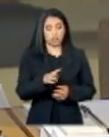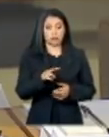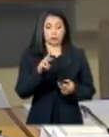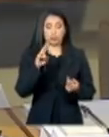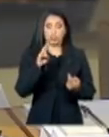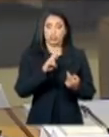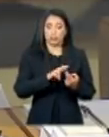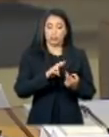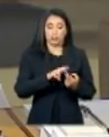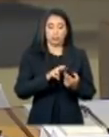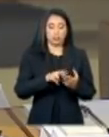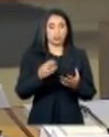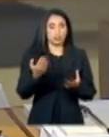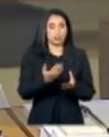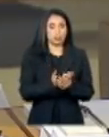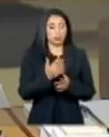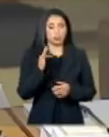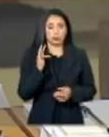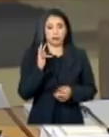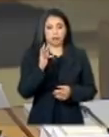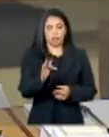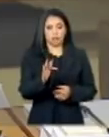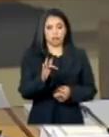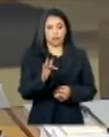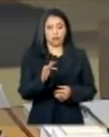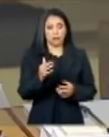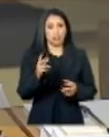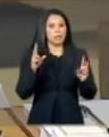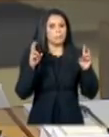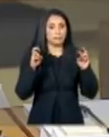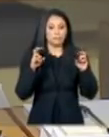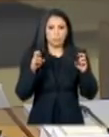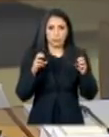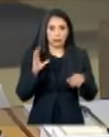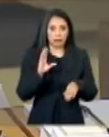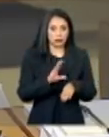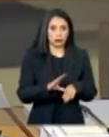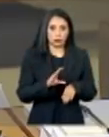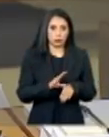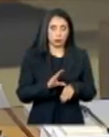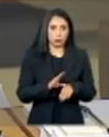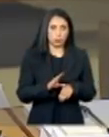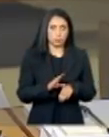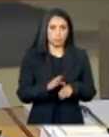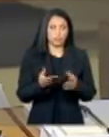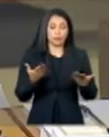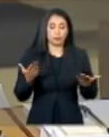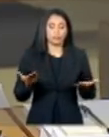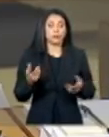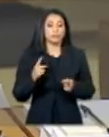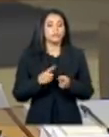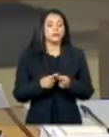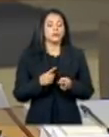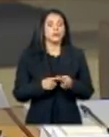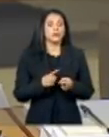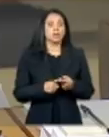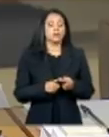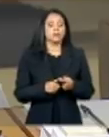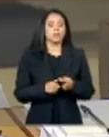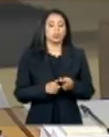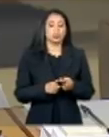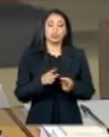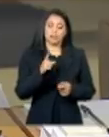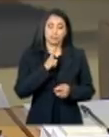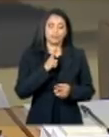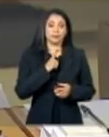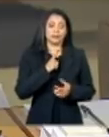ts matéria posicionar porque a repercussão geral